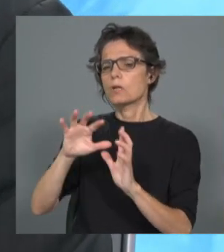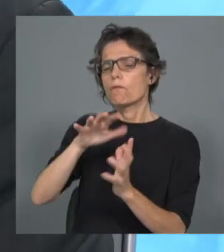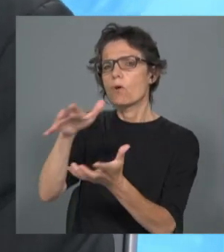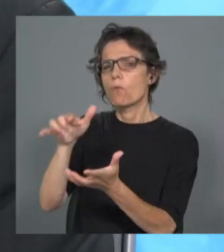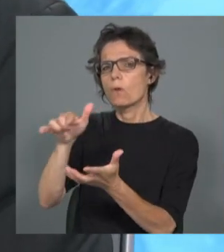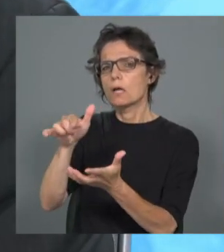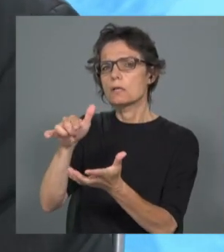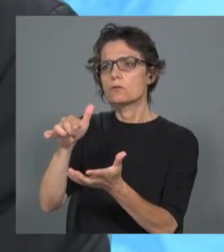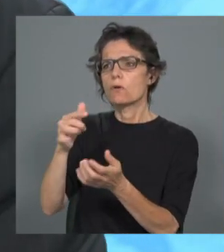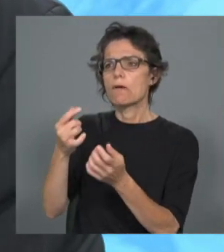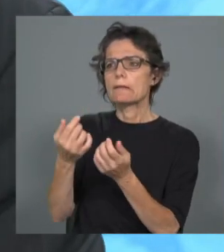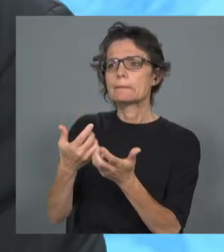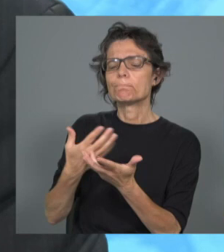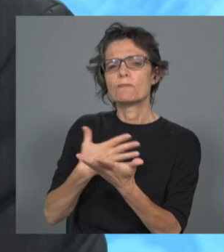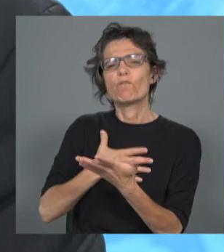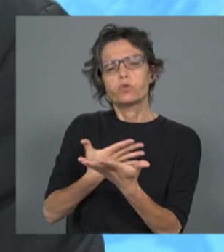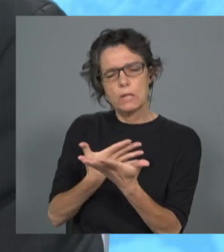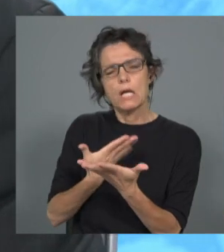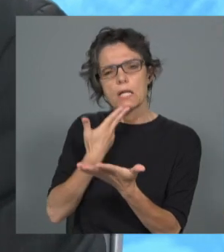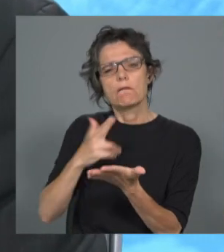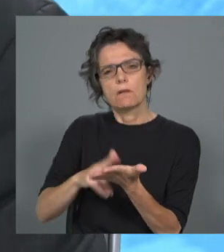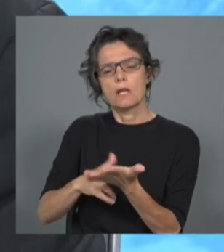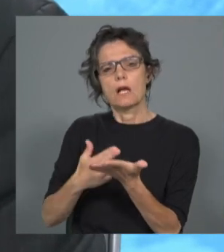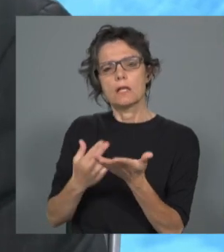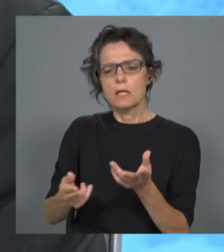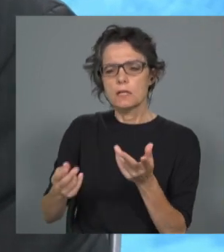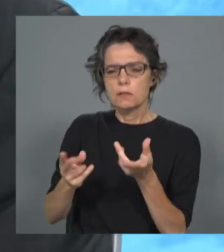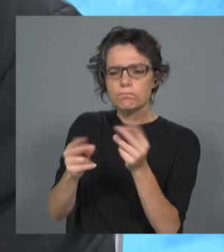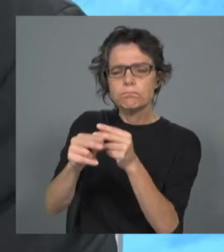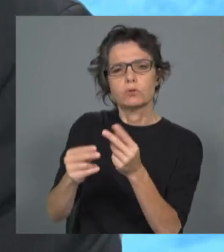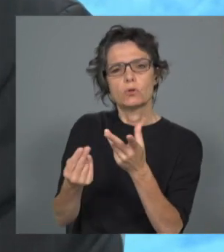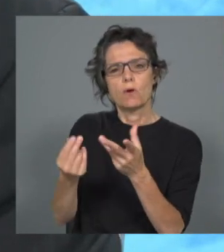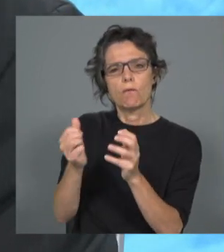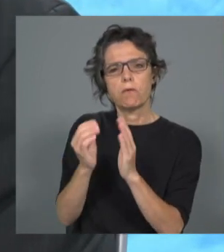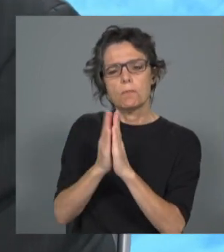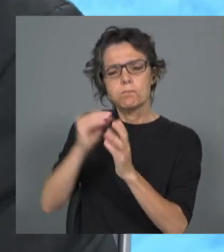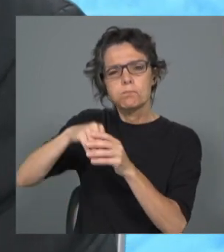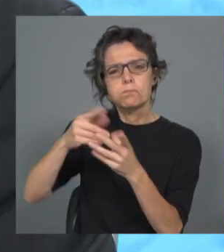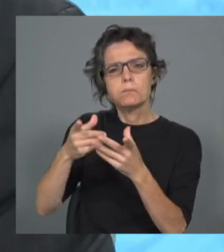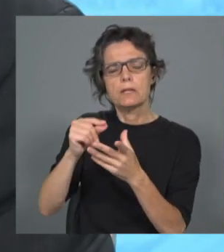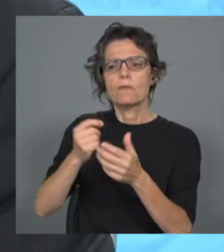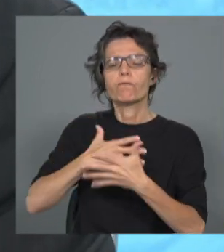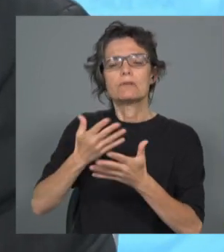de exigência de renovação, de reforma, de mudança e, sobretudo, de participação.